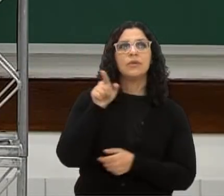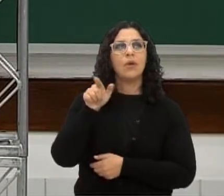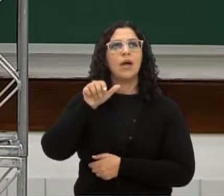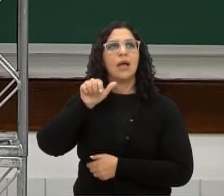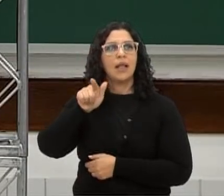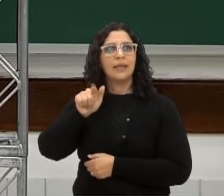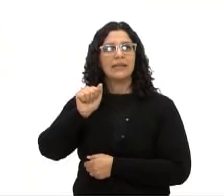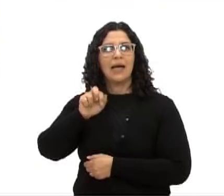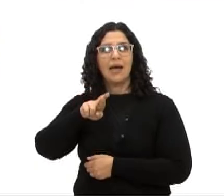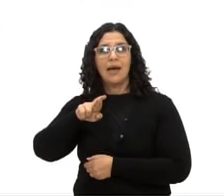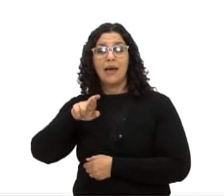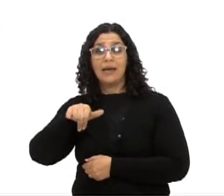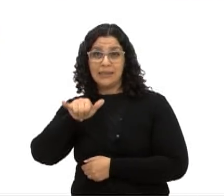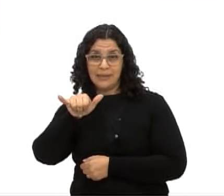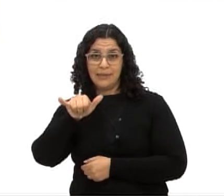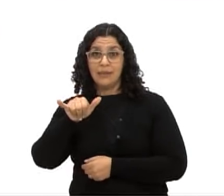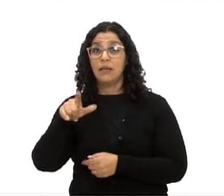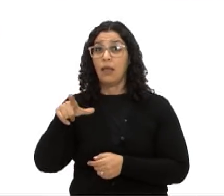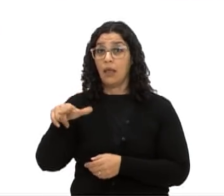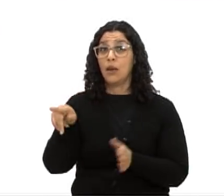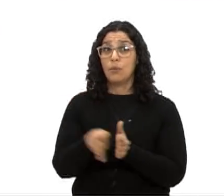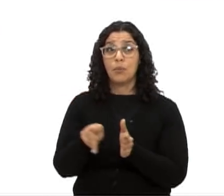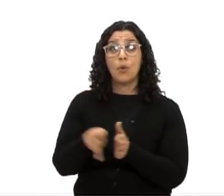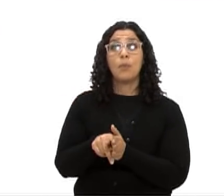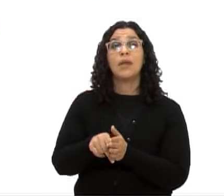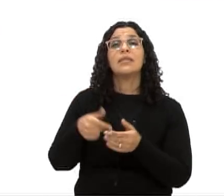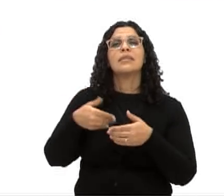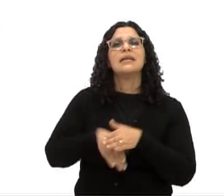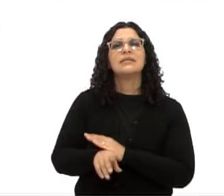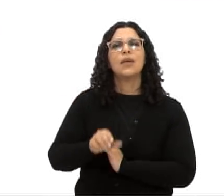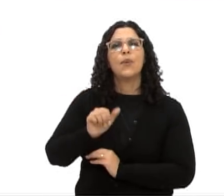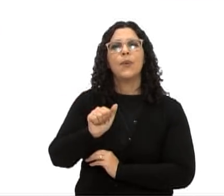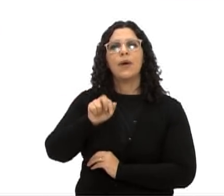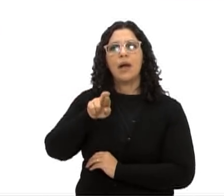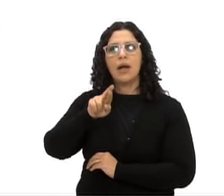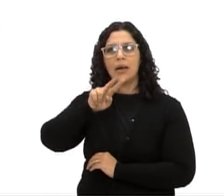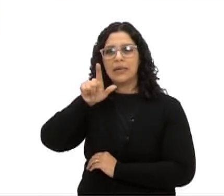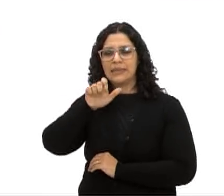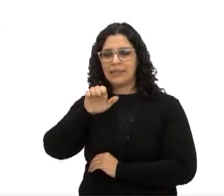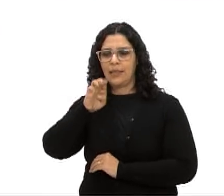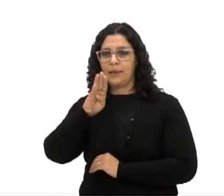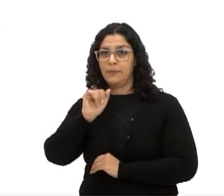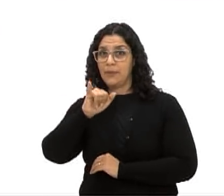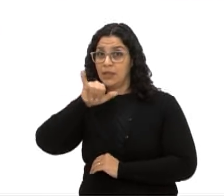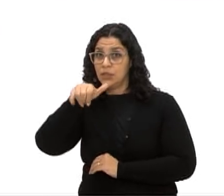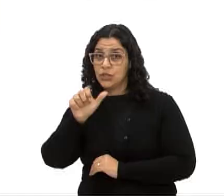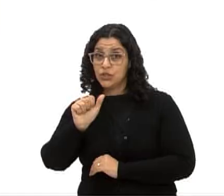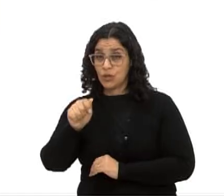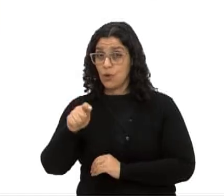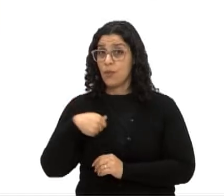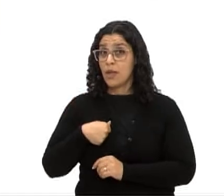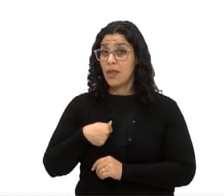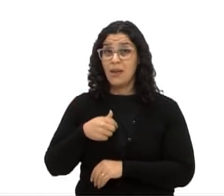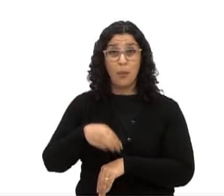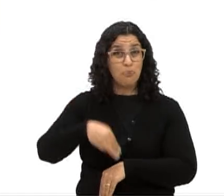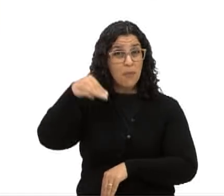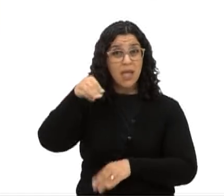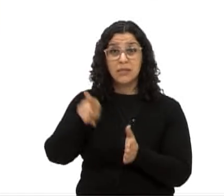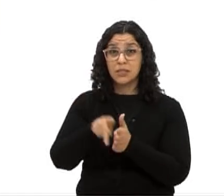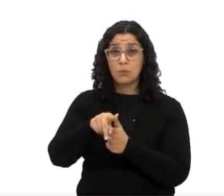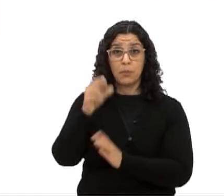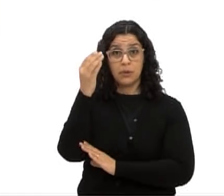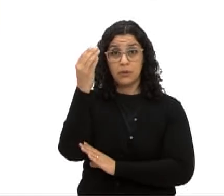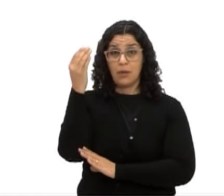Kasparov. Então, ele é de Azerbaijão, né, de 1963. Ele é o grande mestre da FIDE,